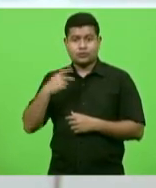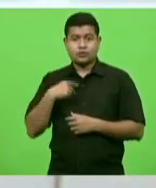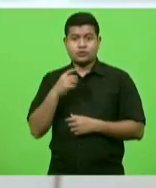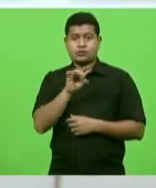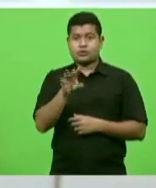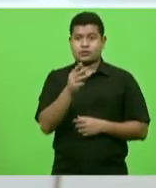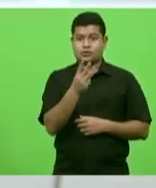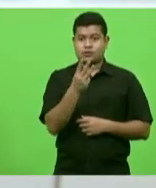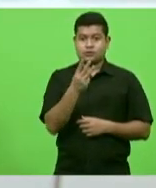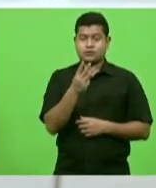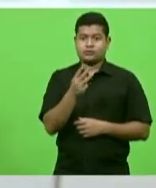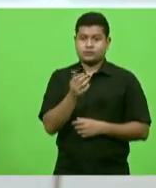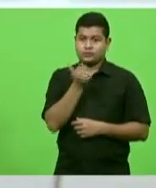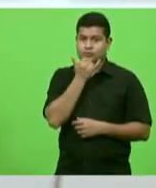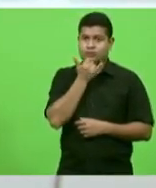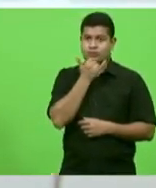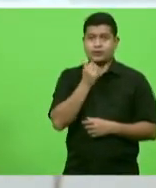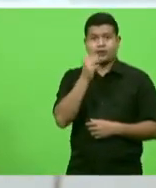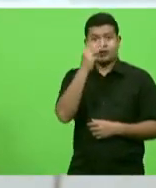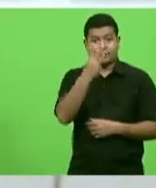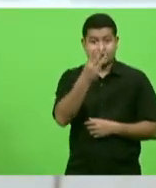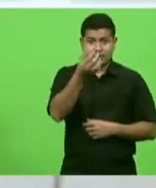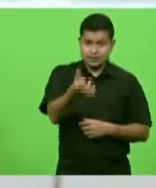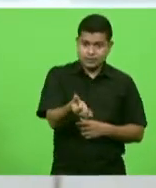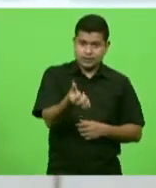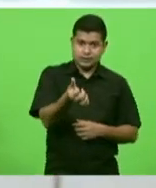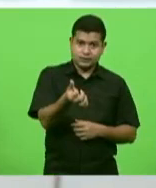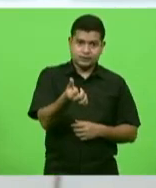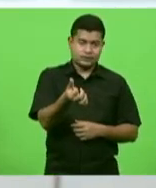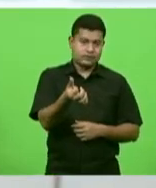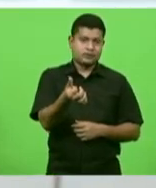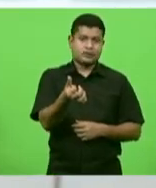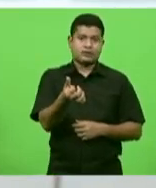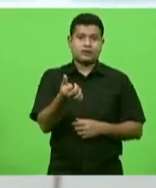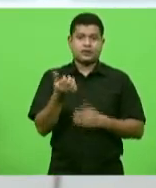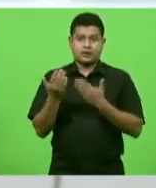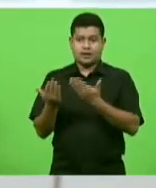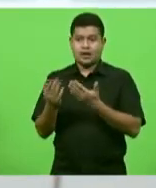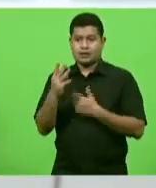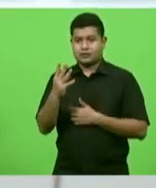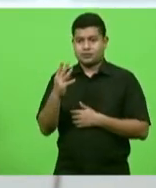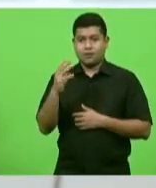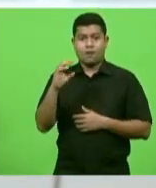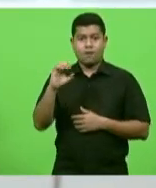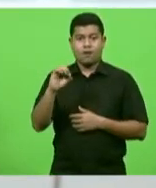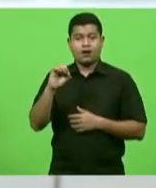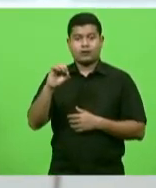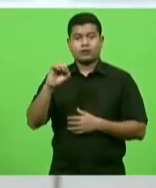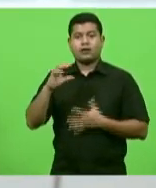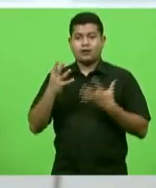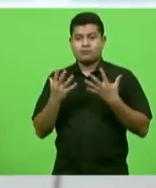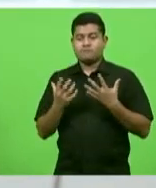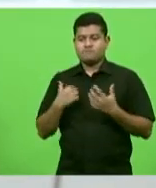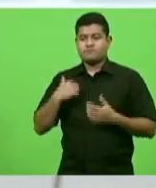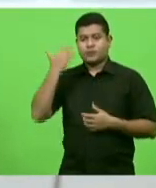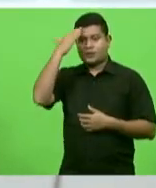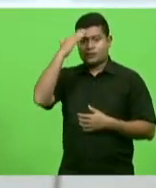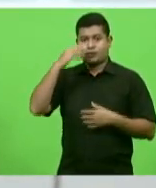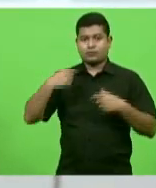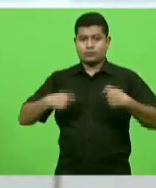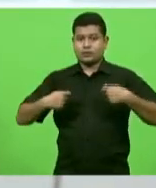Apenas não 36 dos 40 concluíram pela culpabilidade